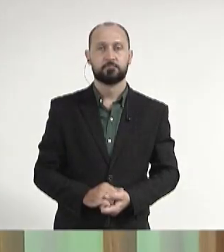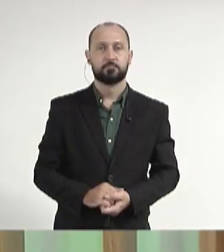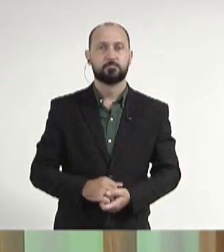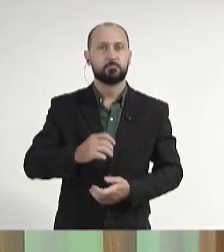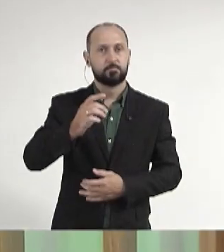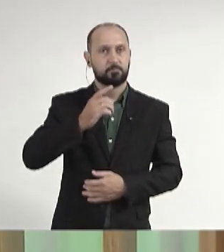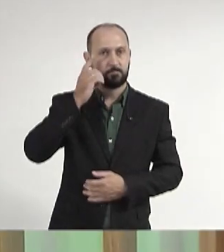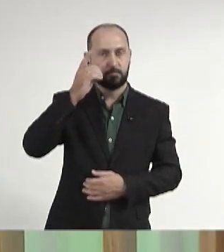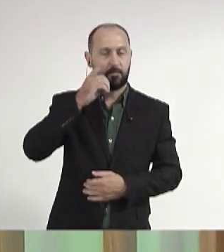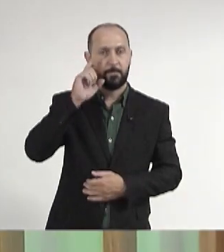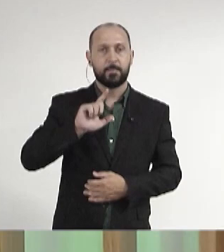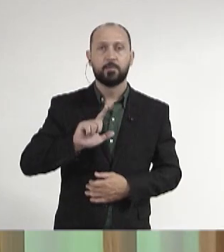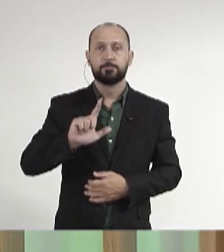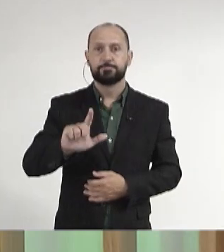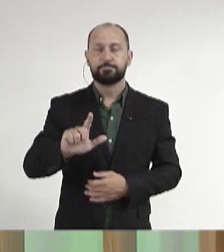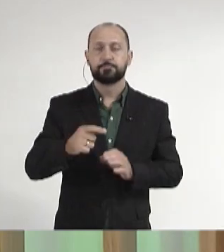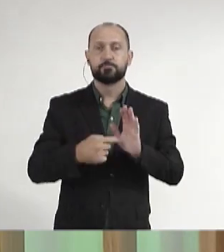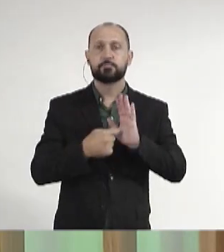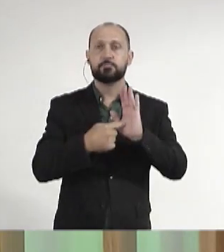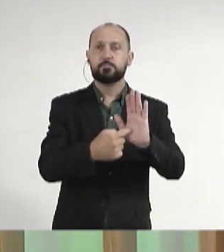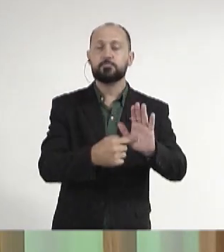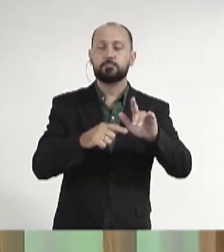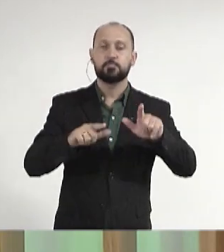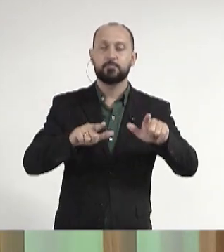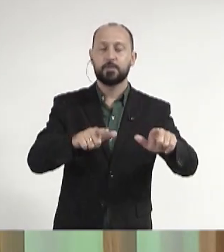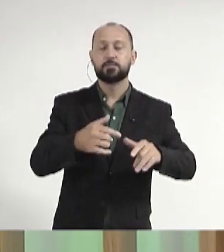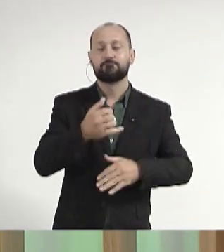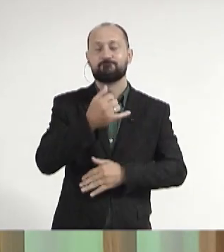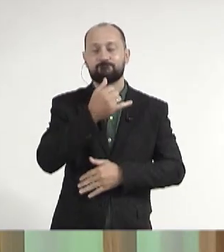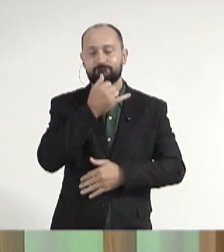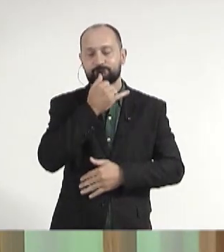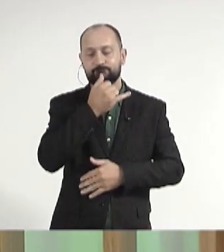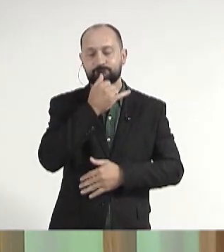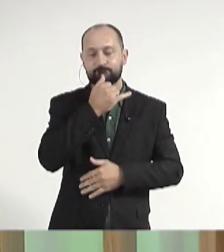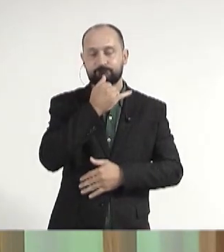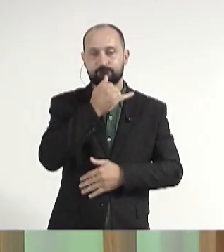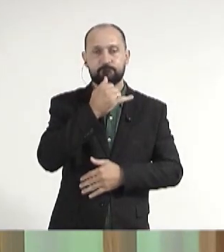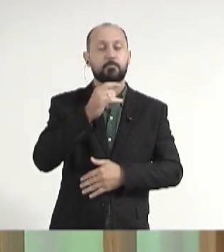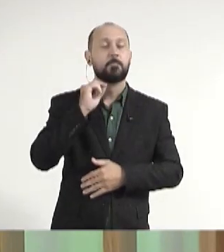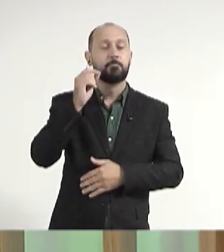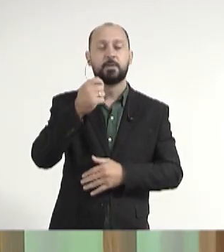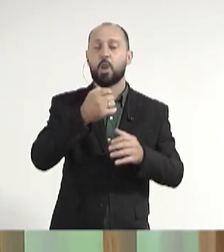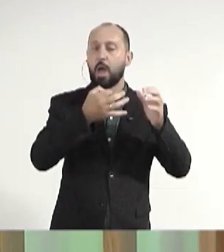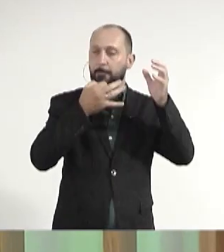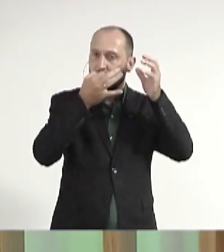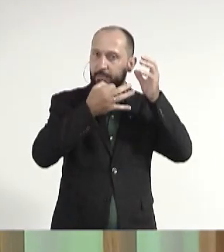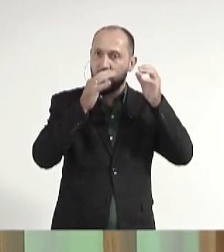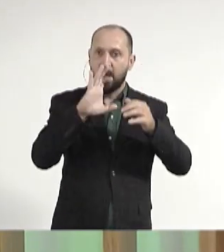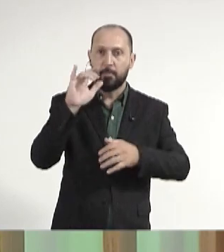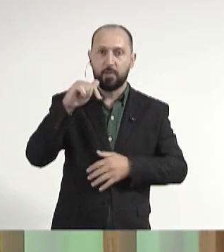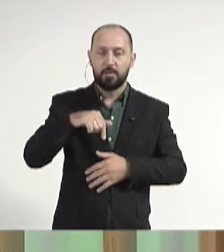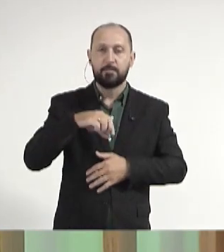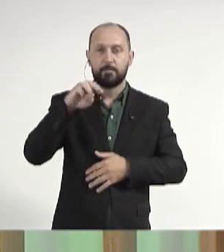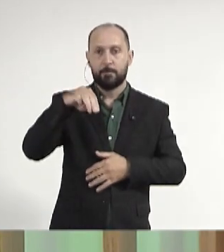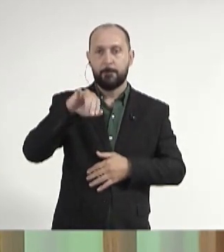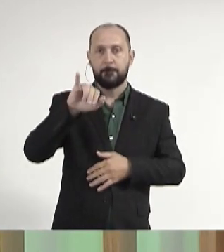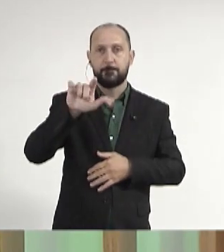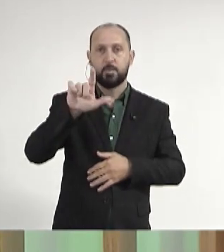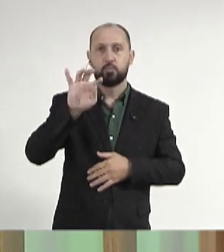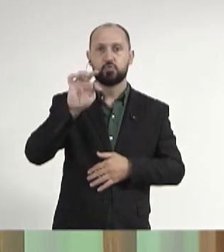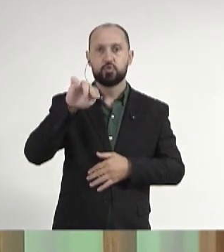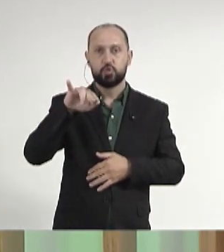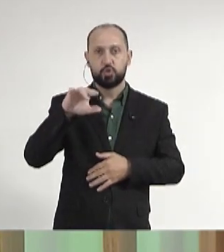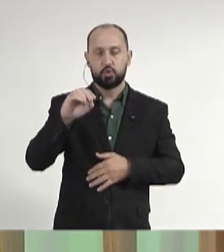E o deputado Lucas de Lima apresentou moção de pesar pela morte do radialista campograndense Miltinho